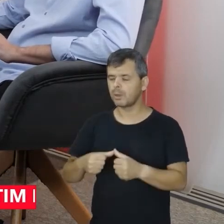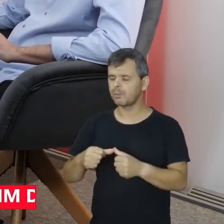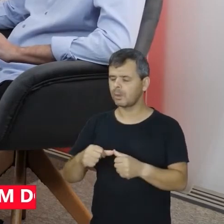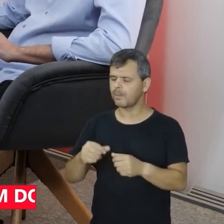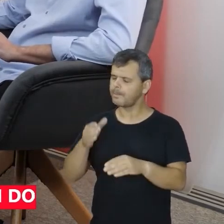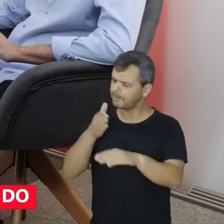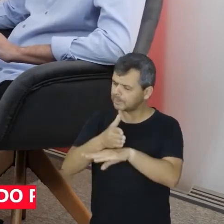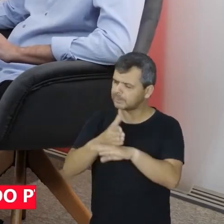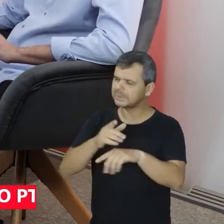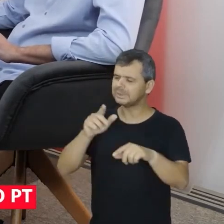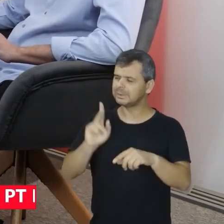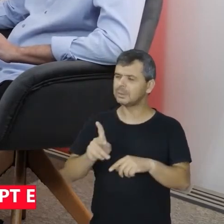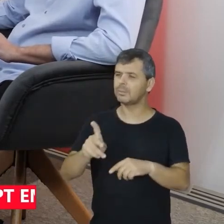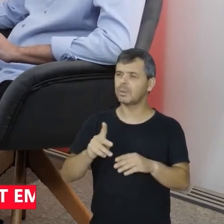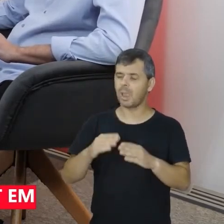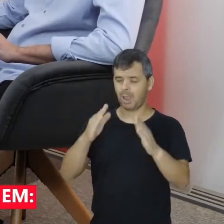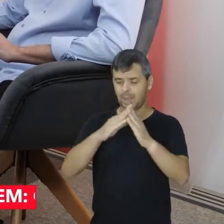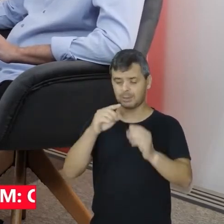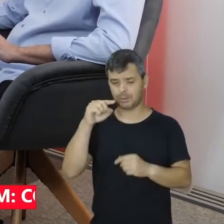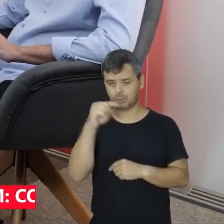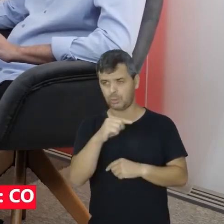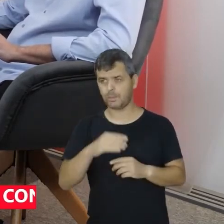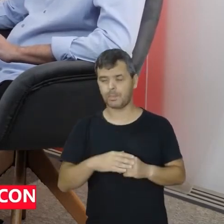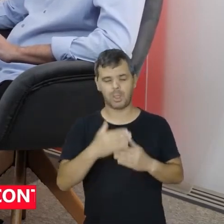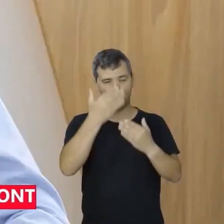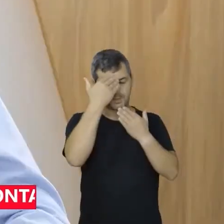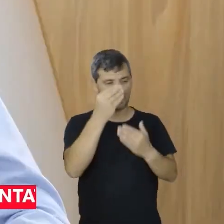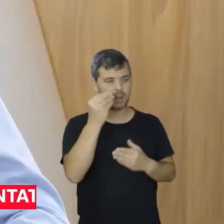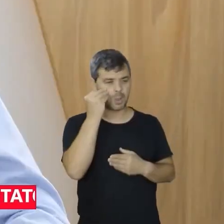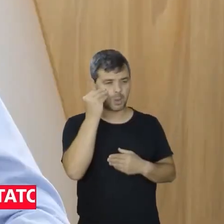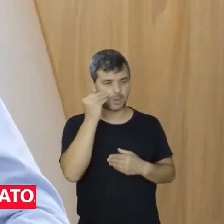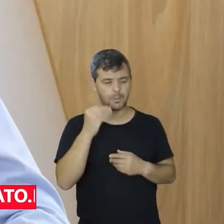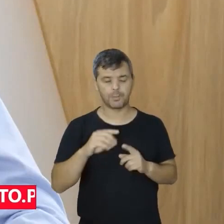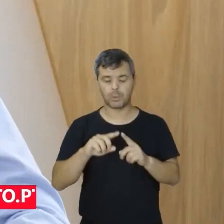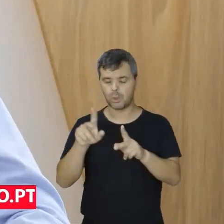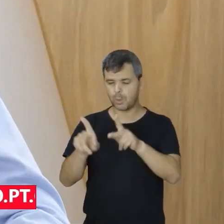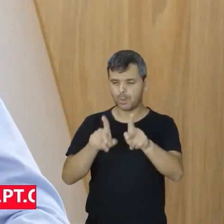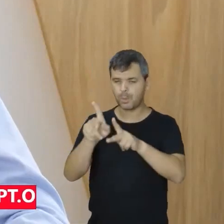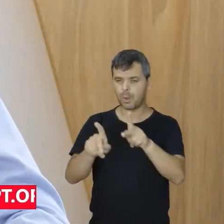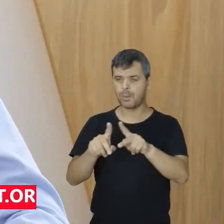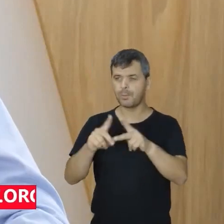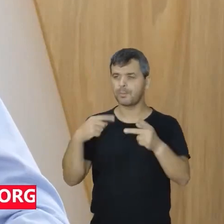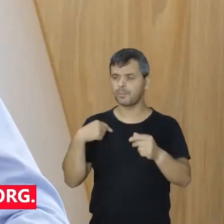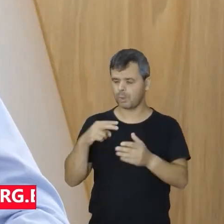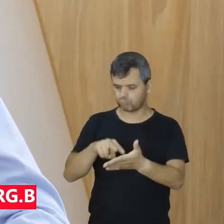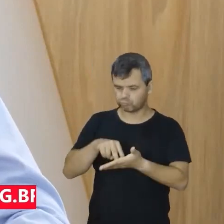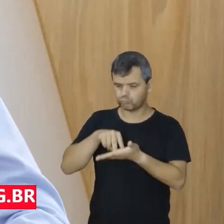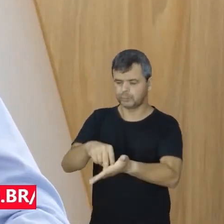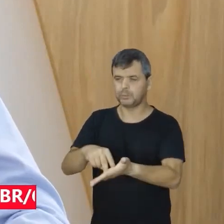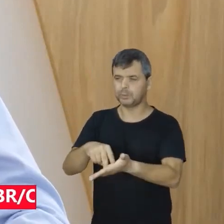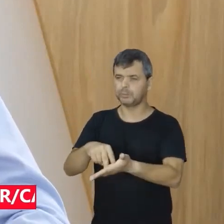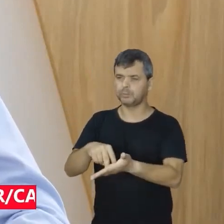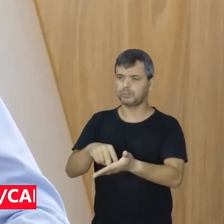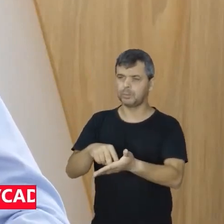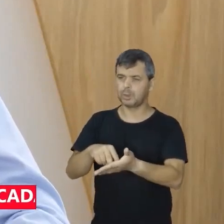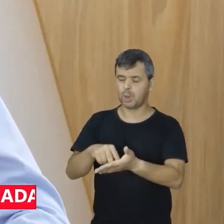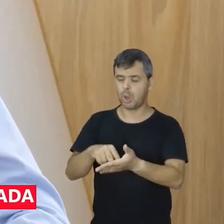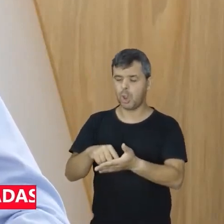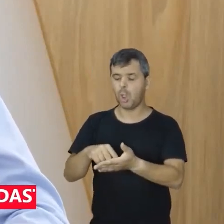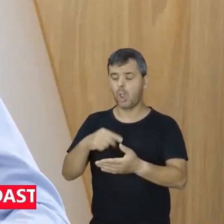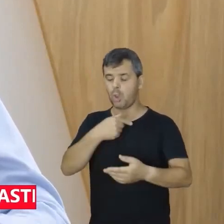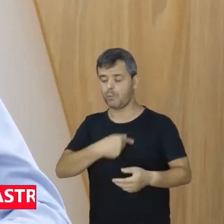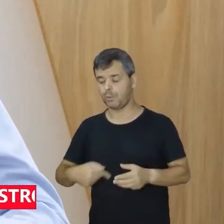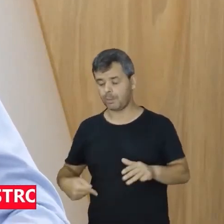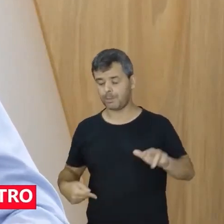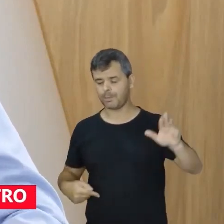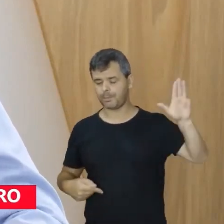sempre, sempre que quiser. Essa casa é sua. Obrigado, Amanda. Agradecer o nosso público aí, dizer que estamos firmes, viu? O governo do presidente Lula